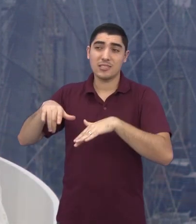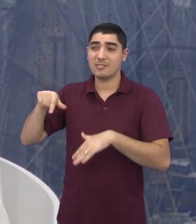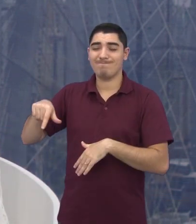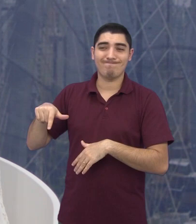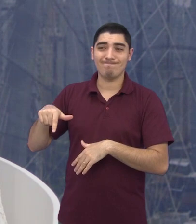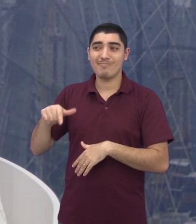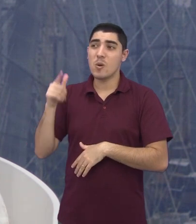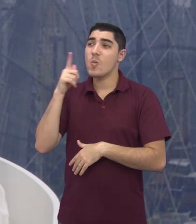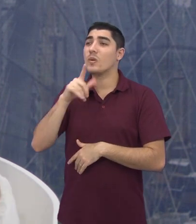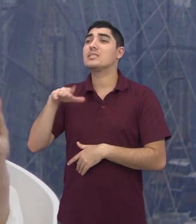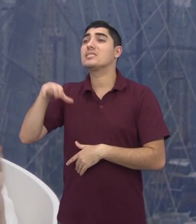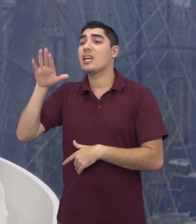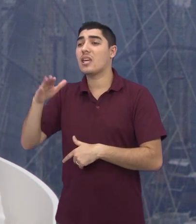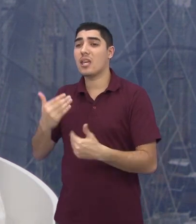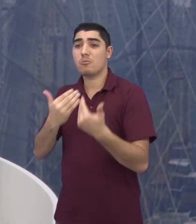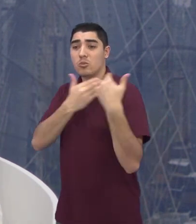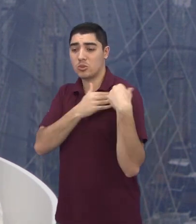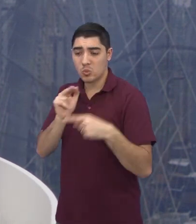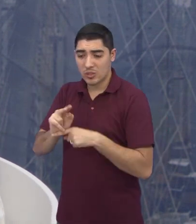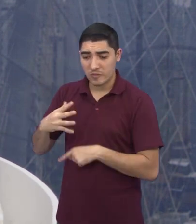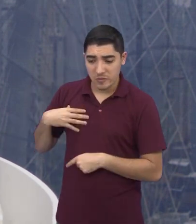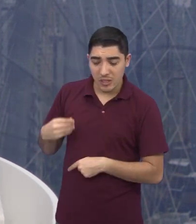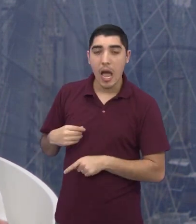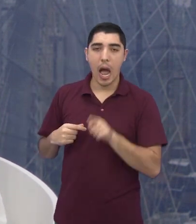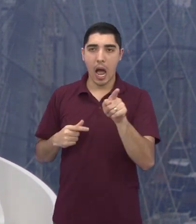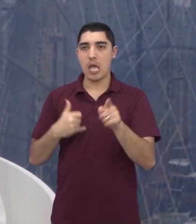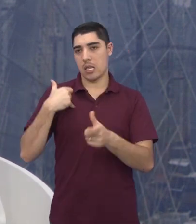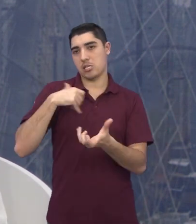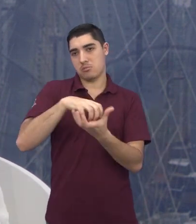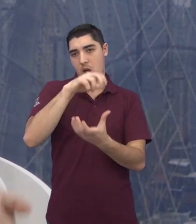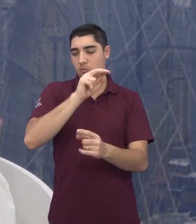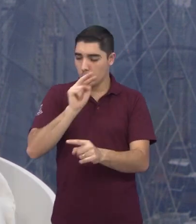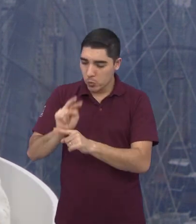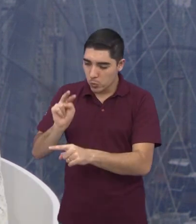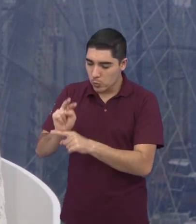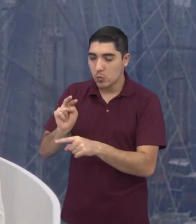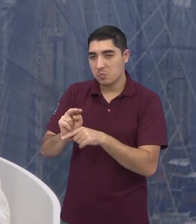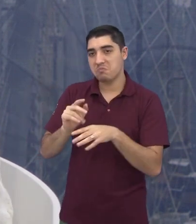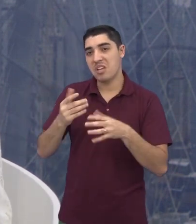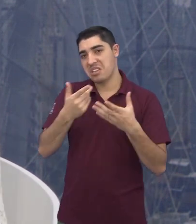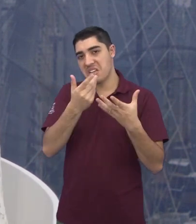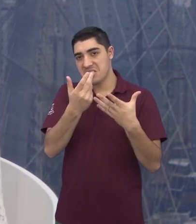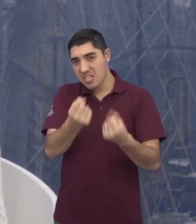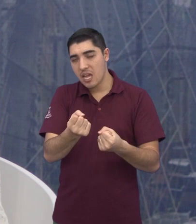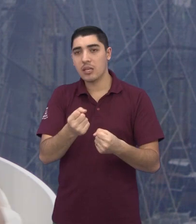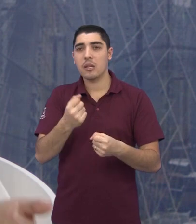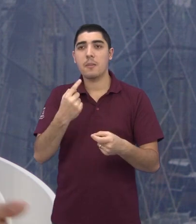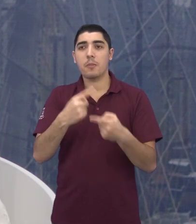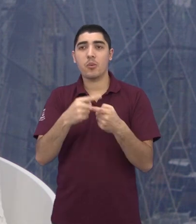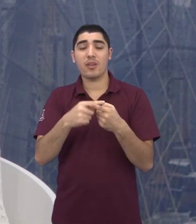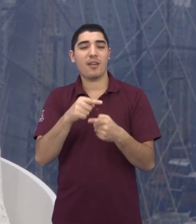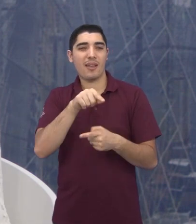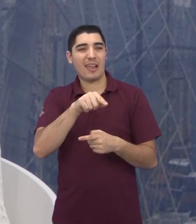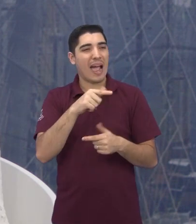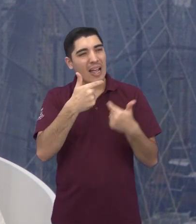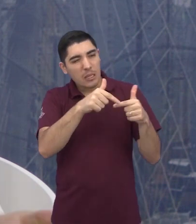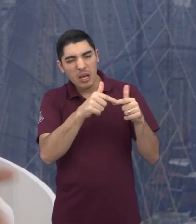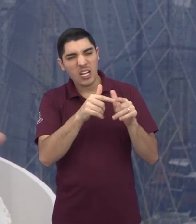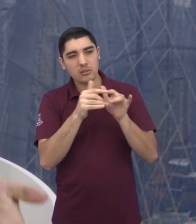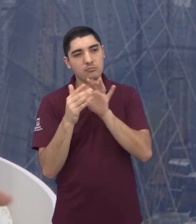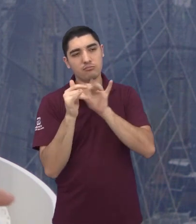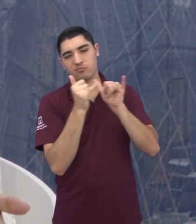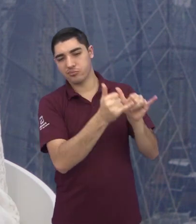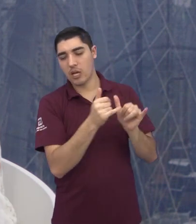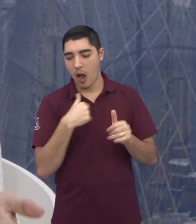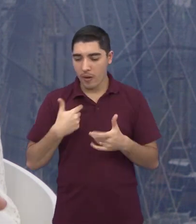de opção, e aí o idoso ou a idosa vem para contribuir e deixa de fazer alguma coisa para poder estar nesse lugar, e aí as